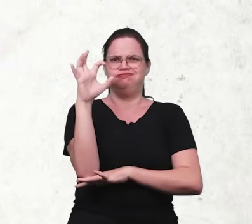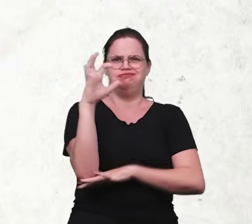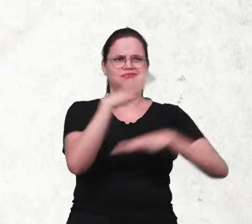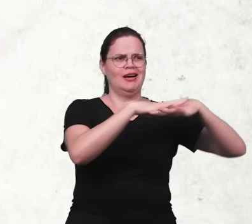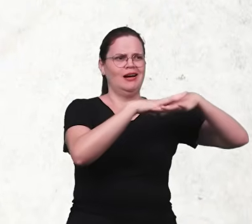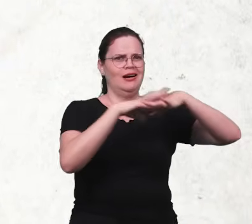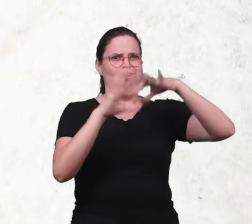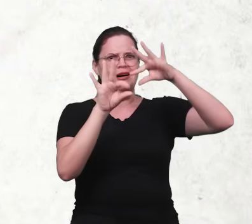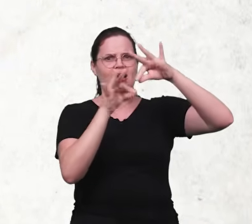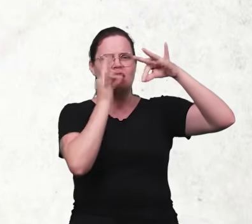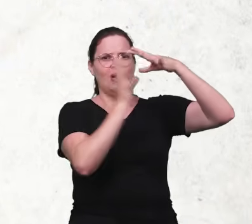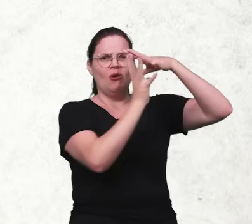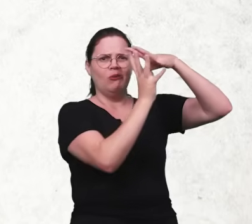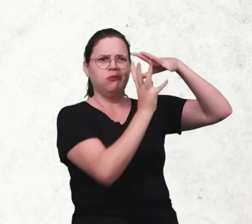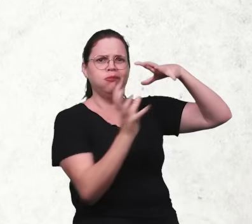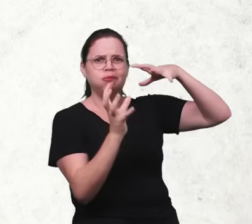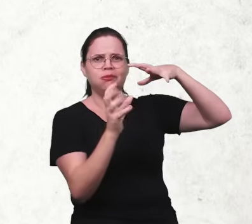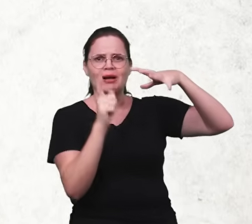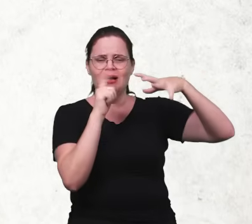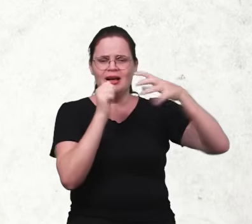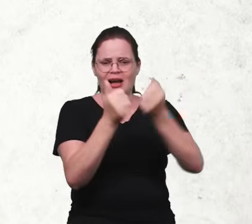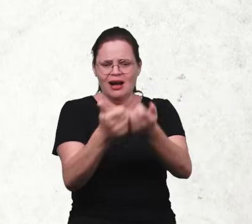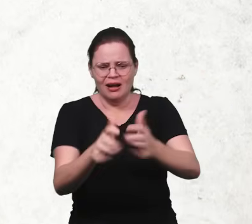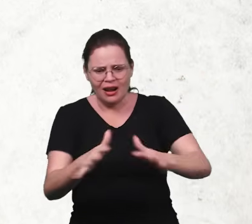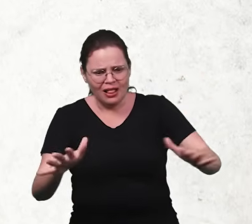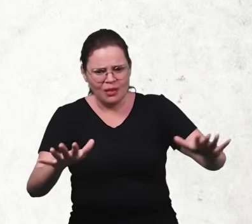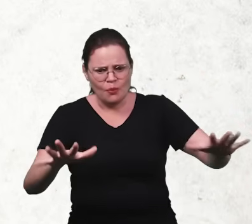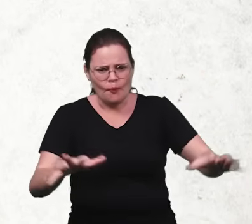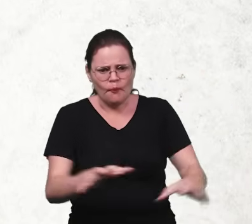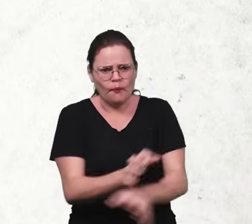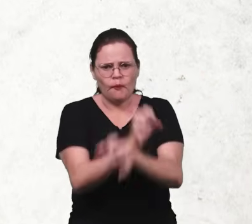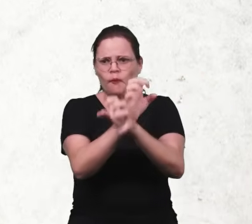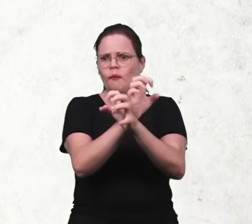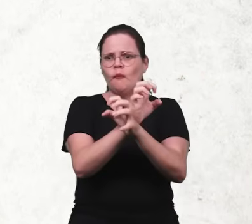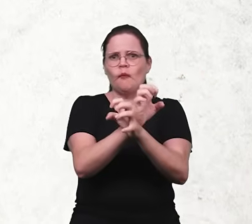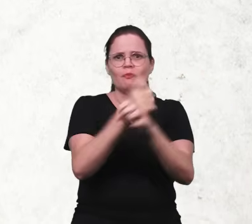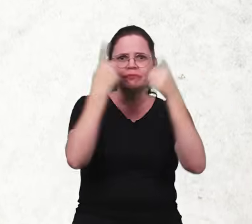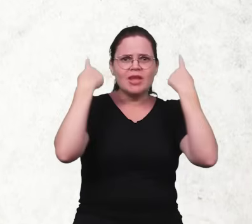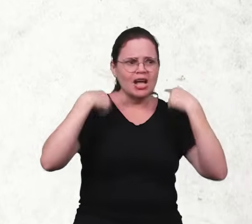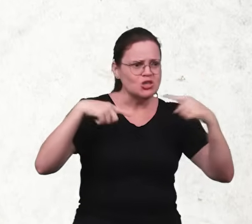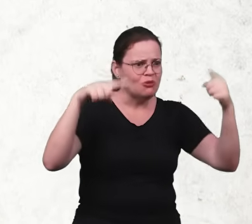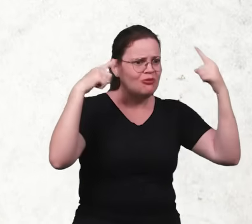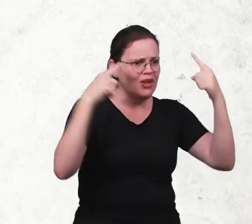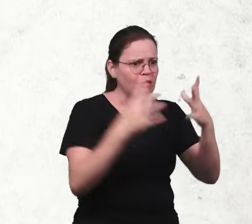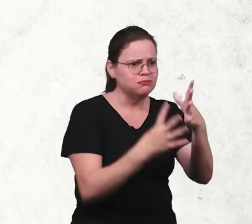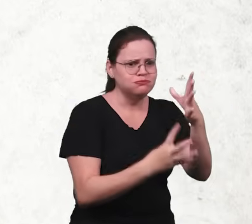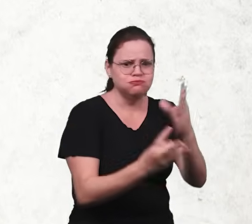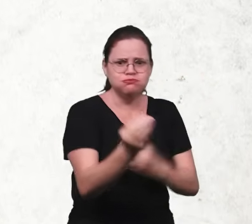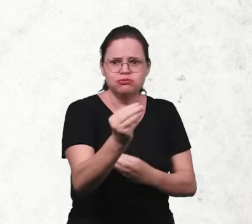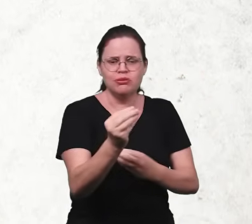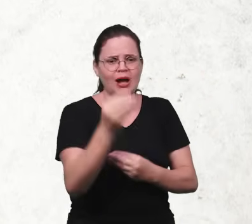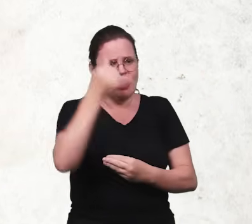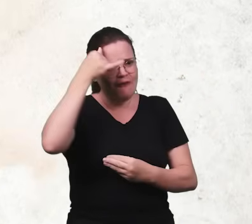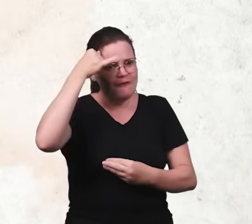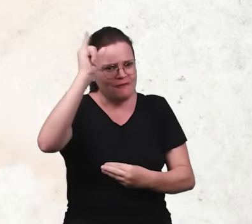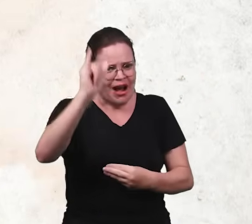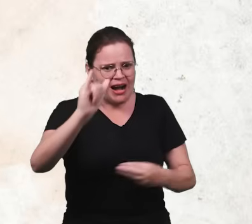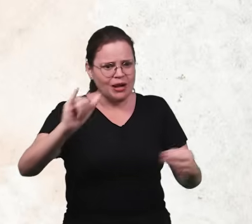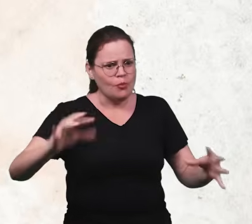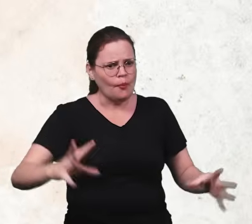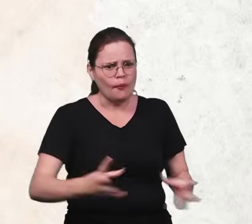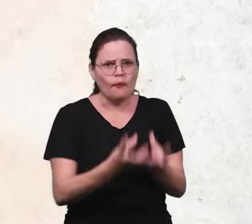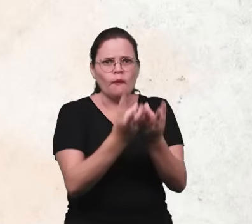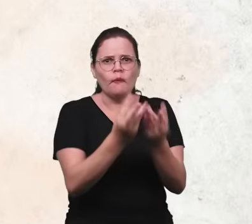oliveira minta e os campos não produzam mantimento, as ovelhas da malhada sejam arrebatadas e no curral não haja vaca, todavia